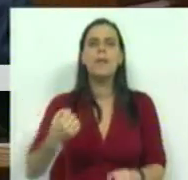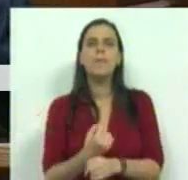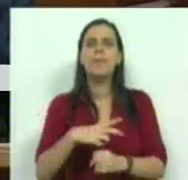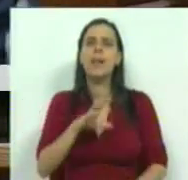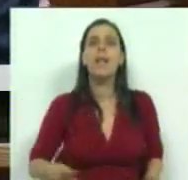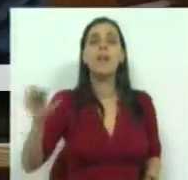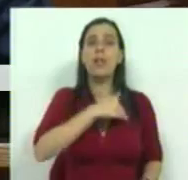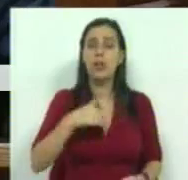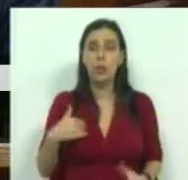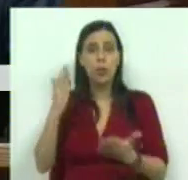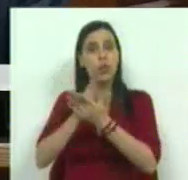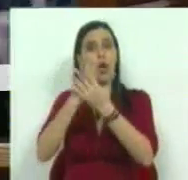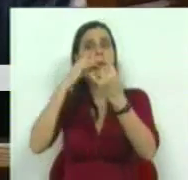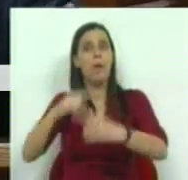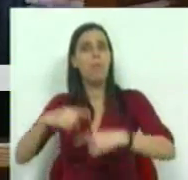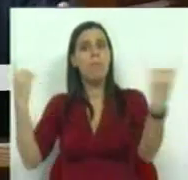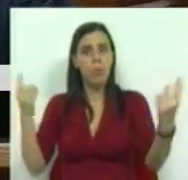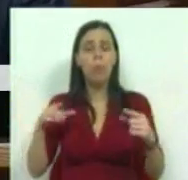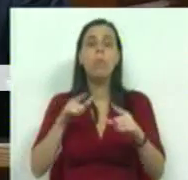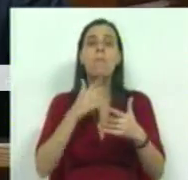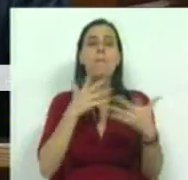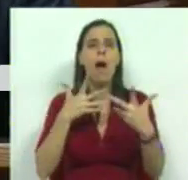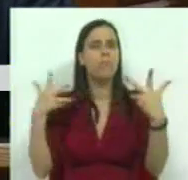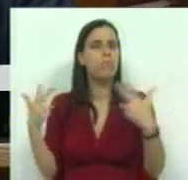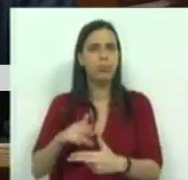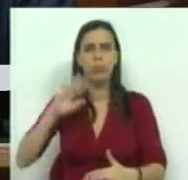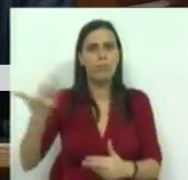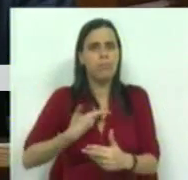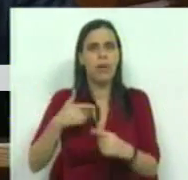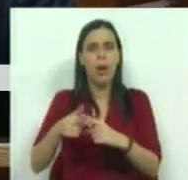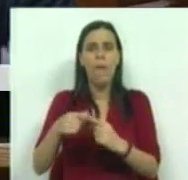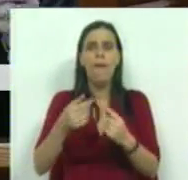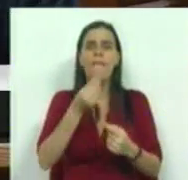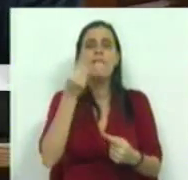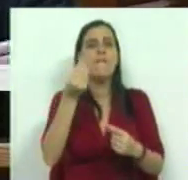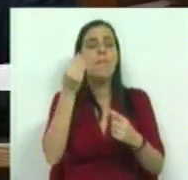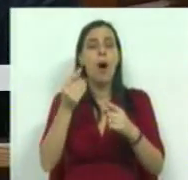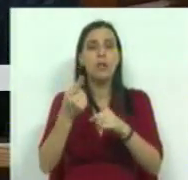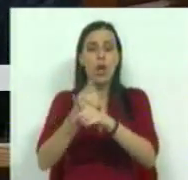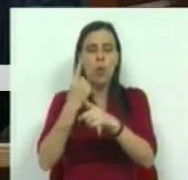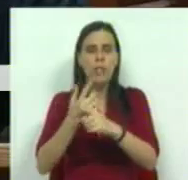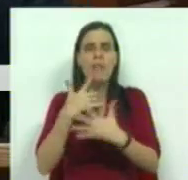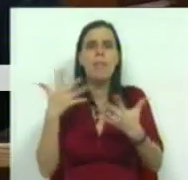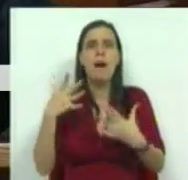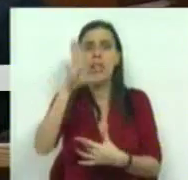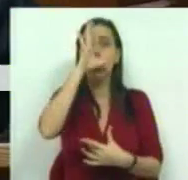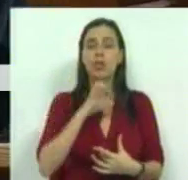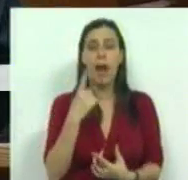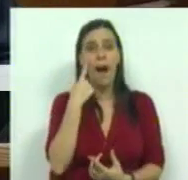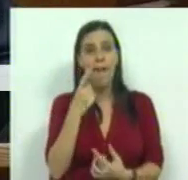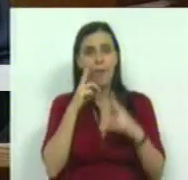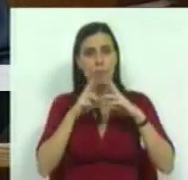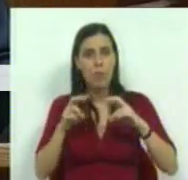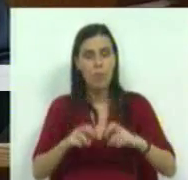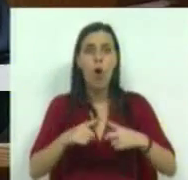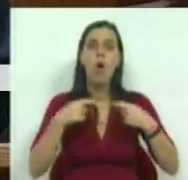Serviço Nacional de Saúde e a escola pública veem os maiores cortes de sempre e as famosas gorduras do Estado identificadas